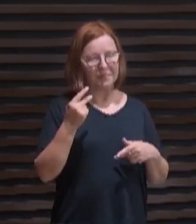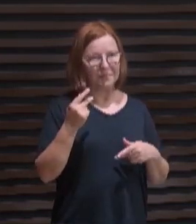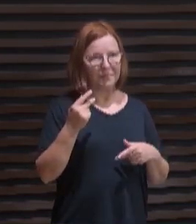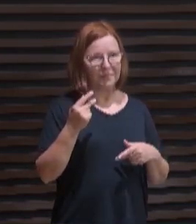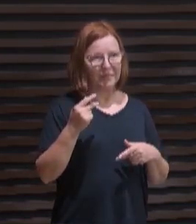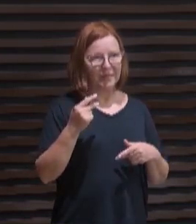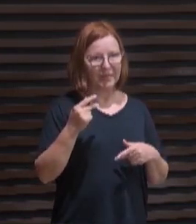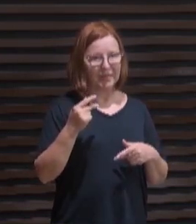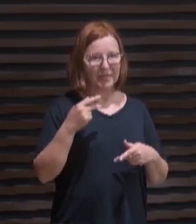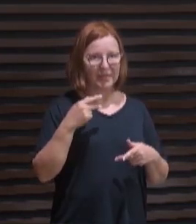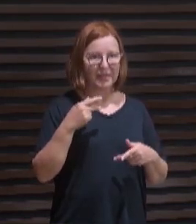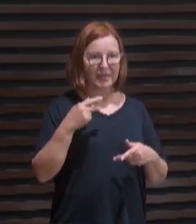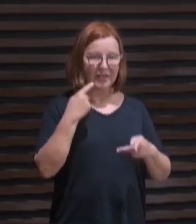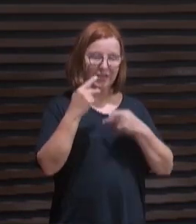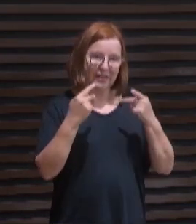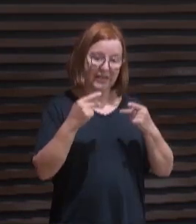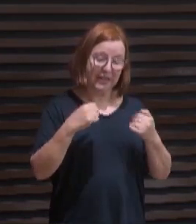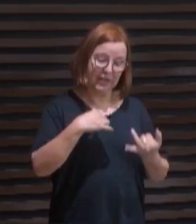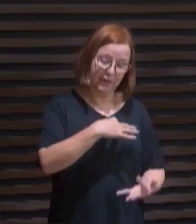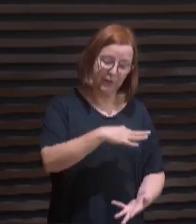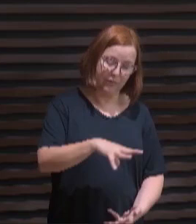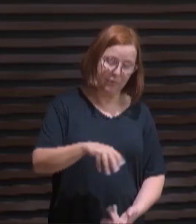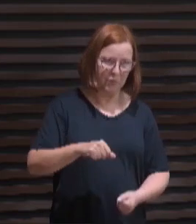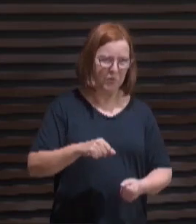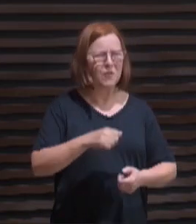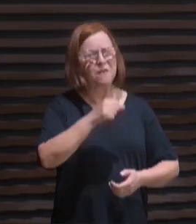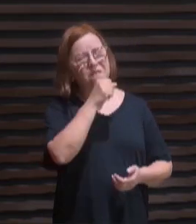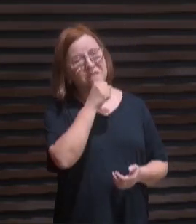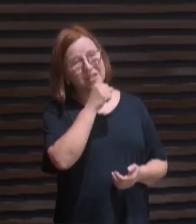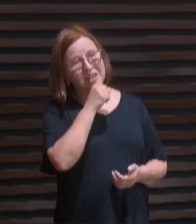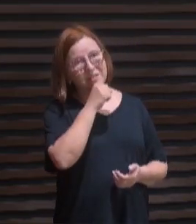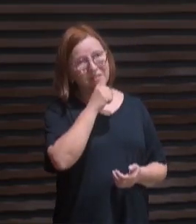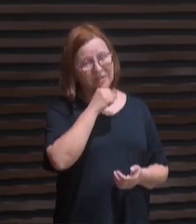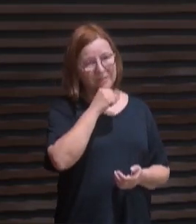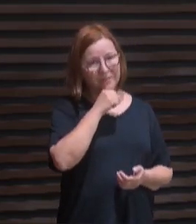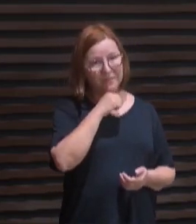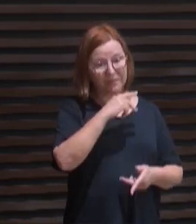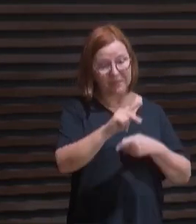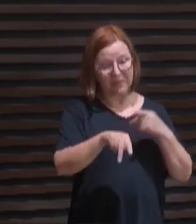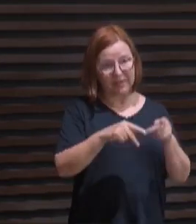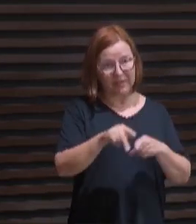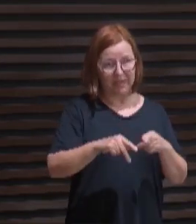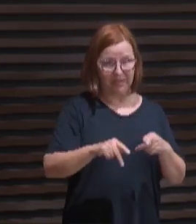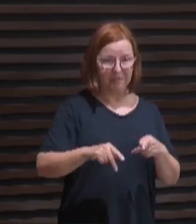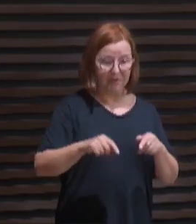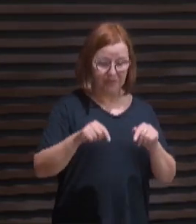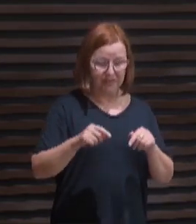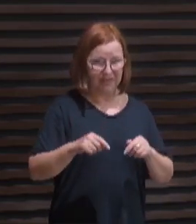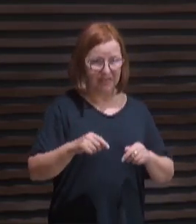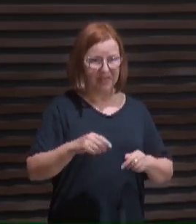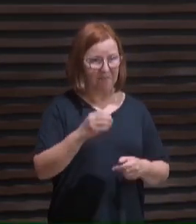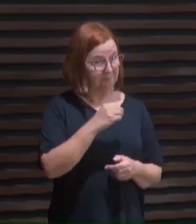essa terra está num processo, e o homem que está aqui é um homem caído. A gente não espera